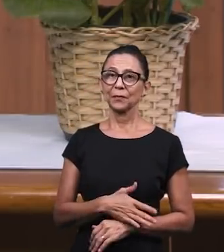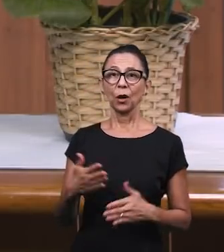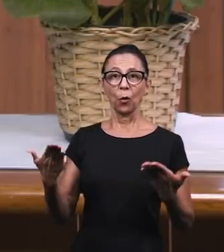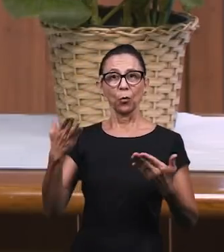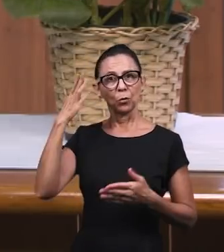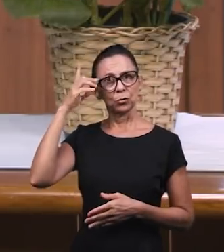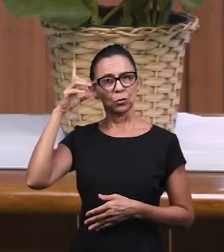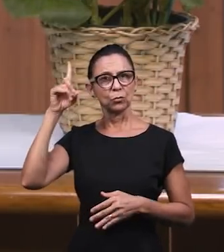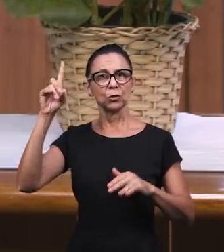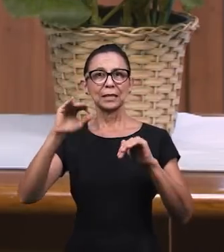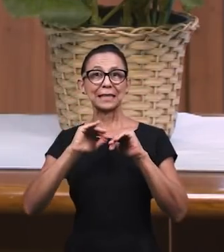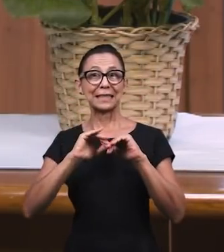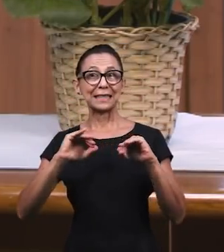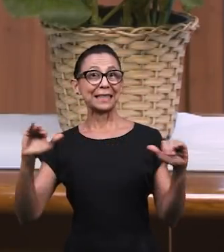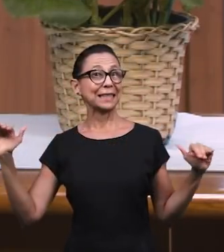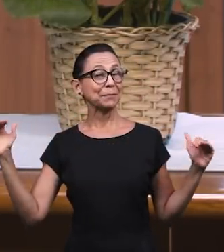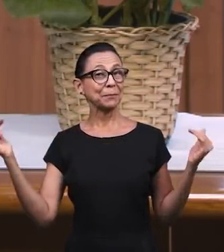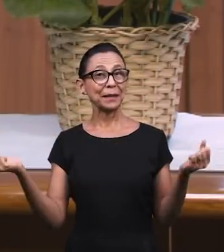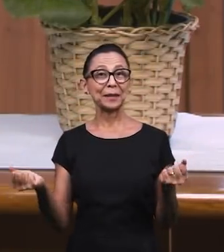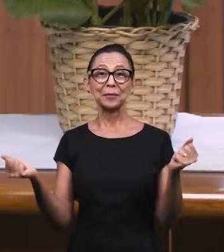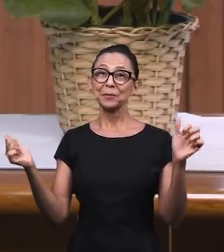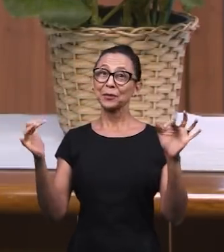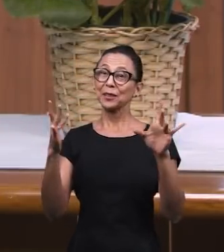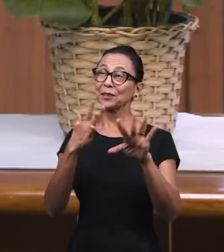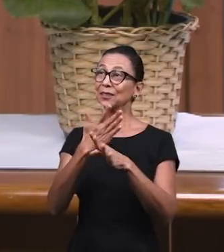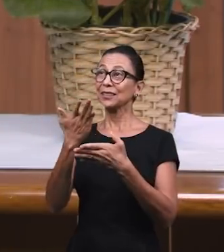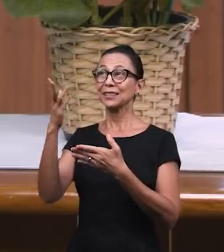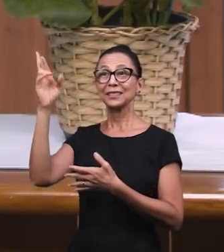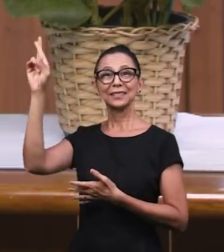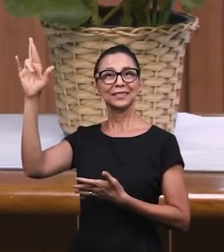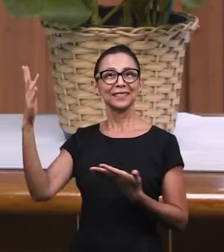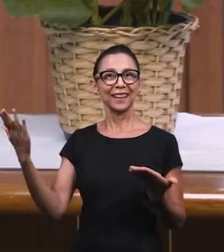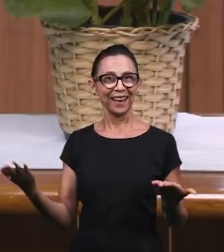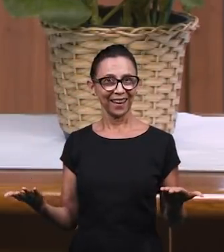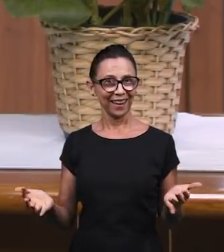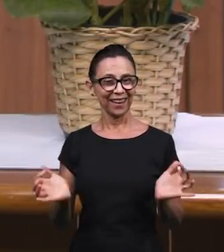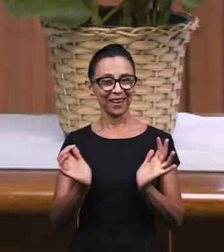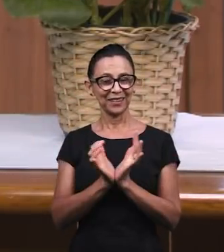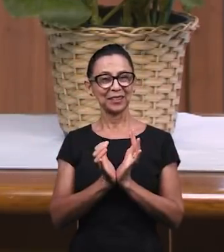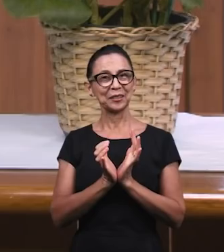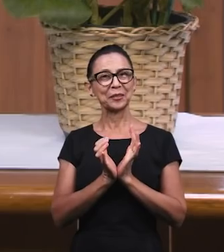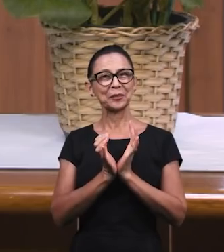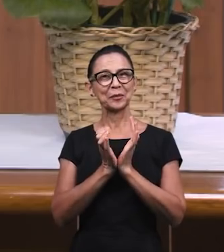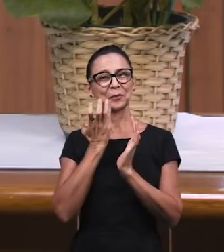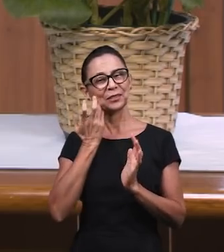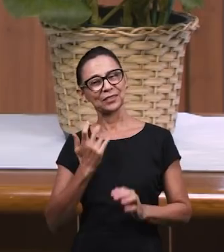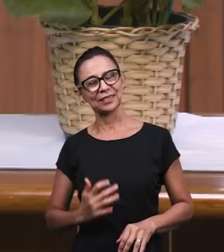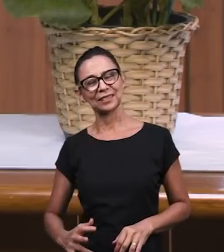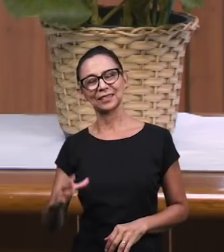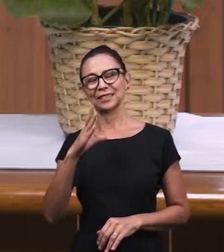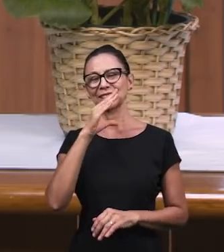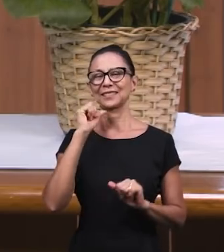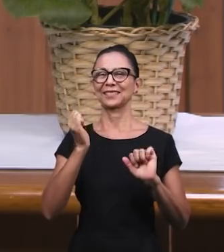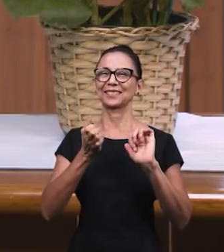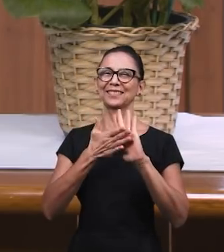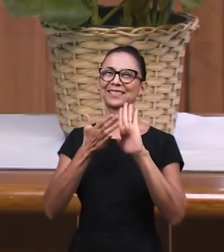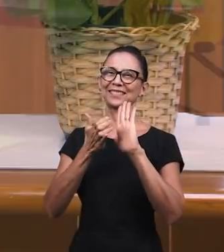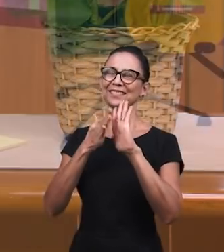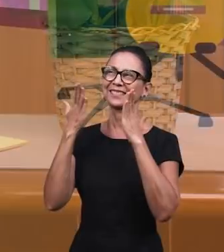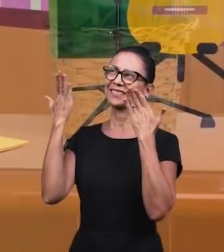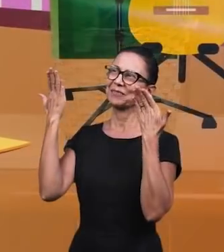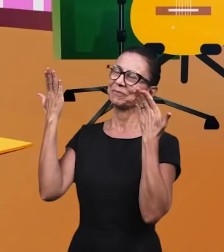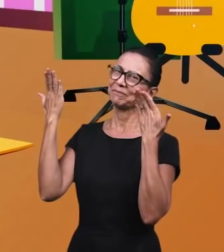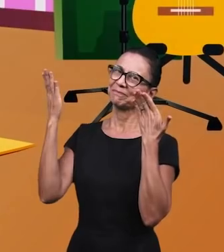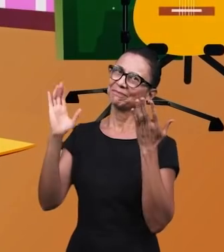Ó, como hoje é um dia de glorificação ao nome do Senhor, nós vamos louvar junto com as nossas crianças um louvor de glorificação ao nome do